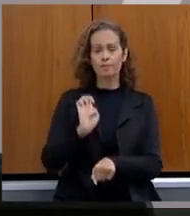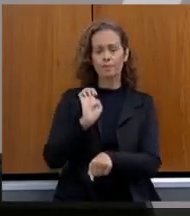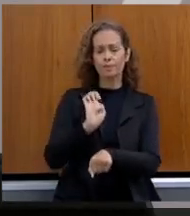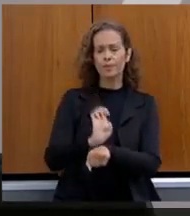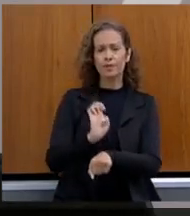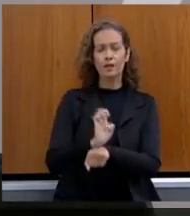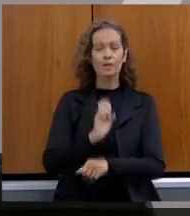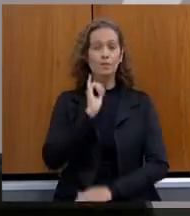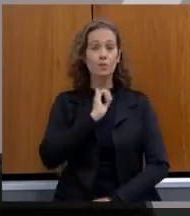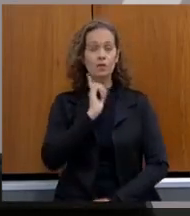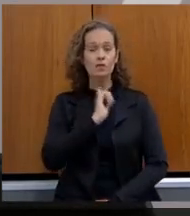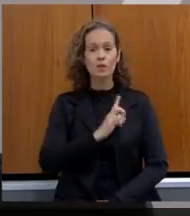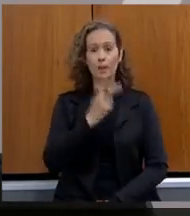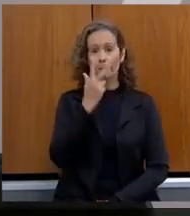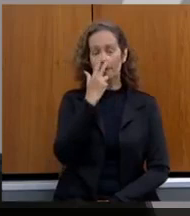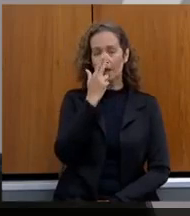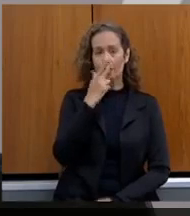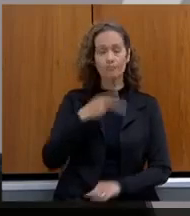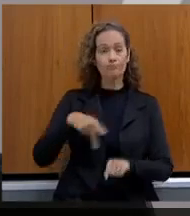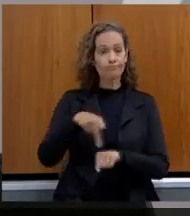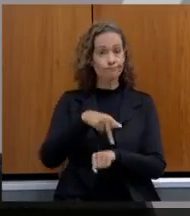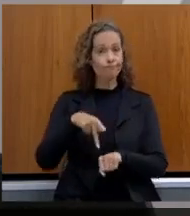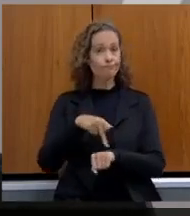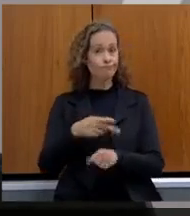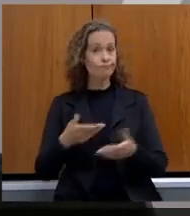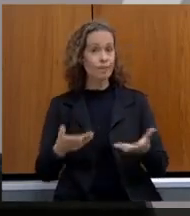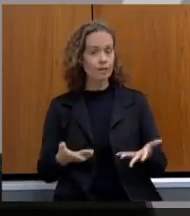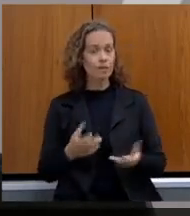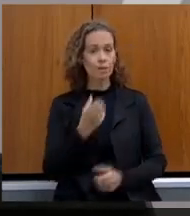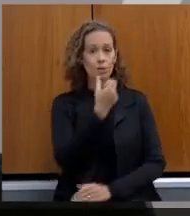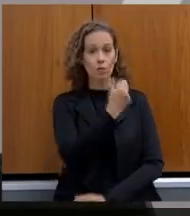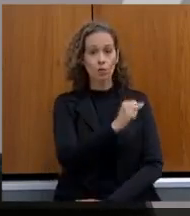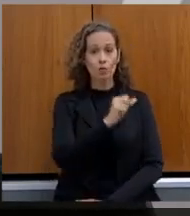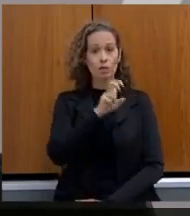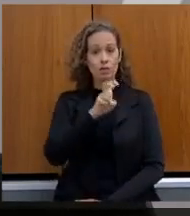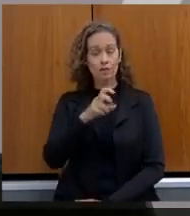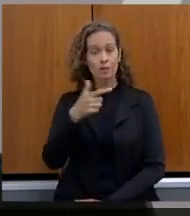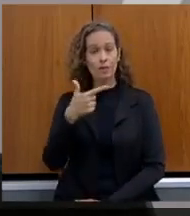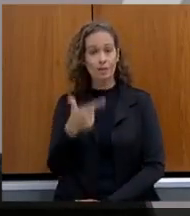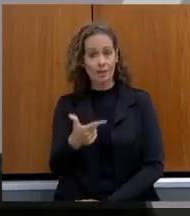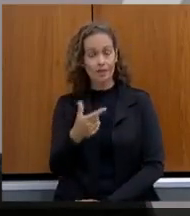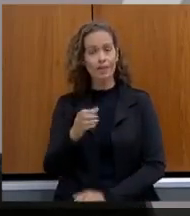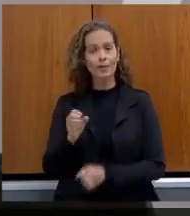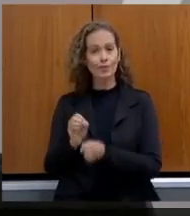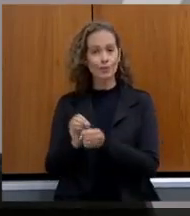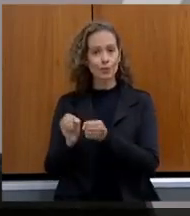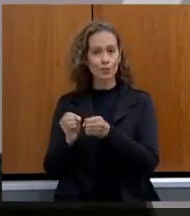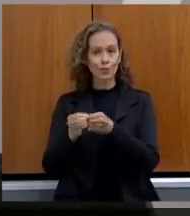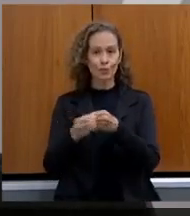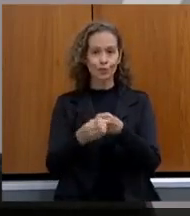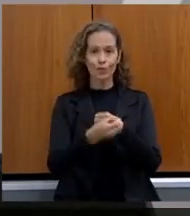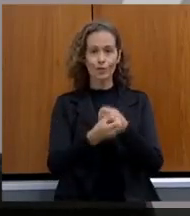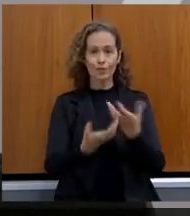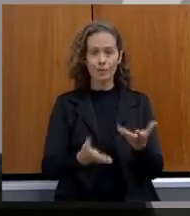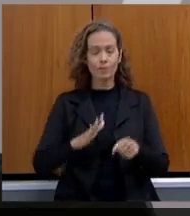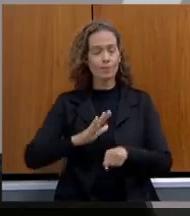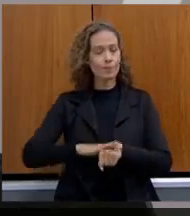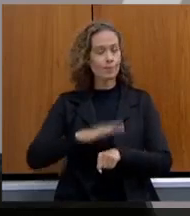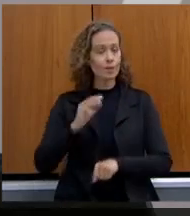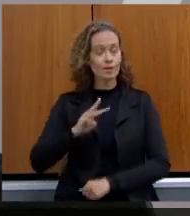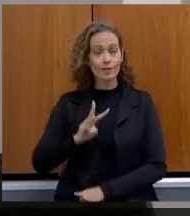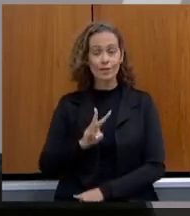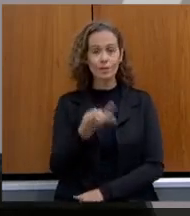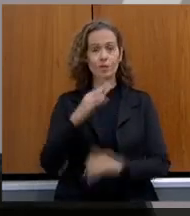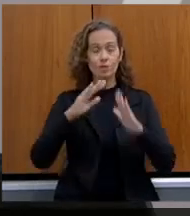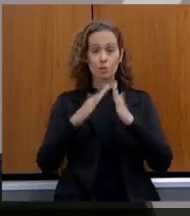as dimensões são continentais são 853 municípios mais de 3 mil